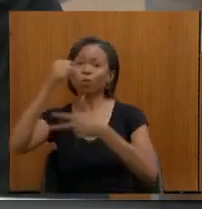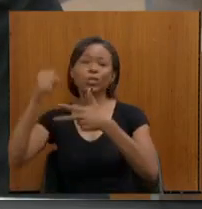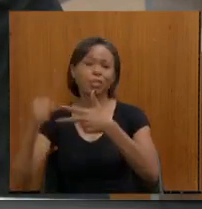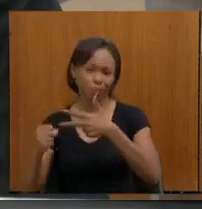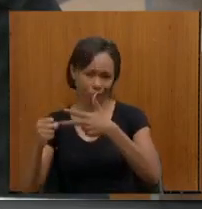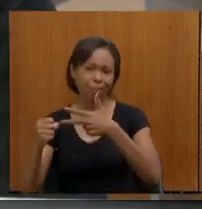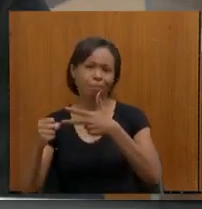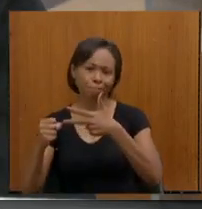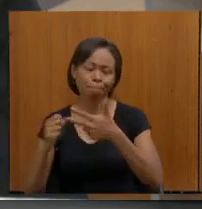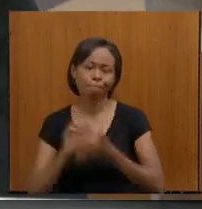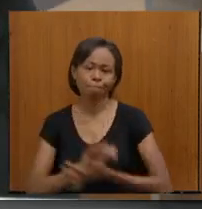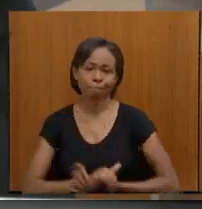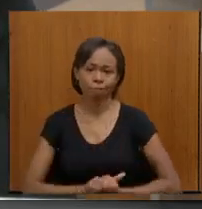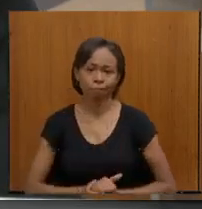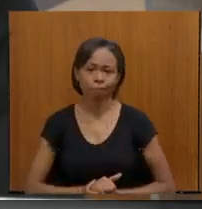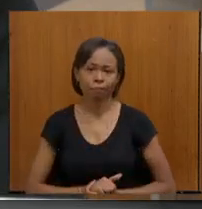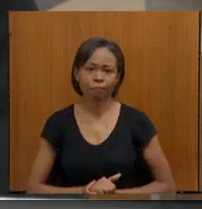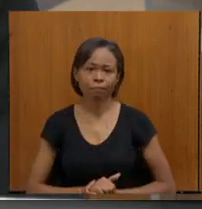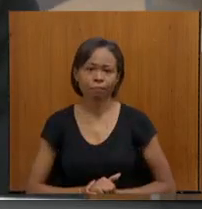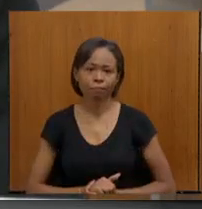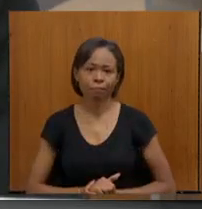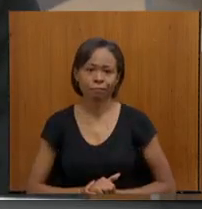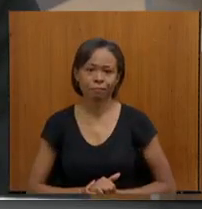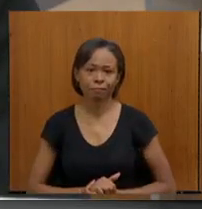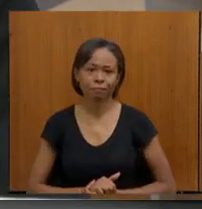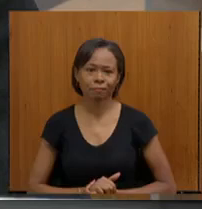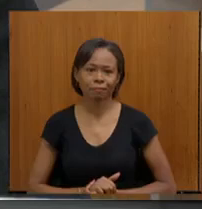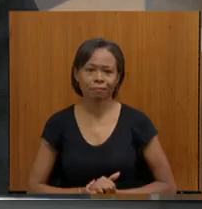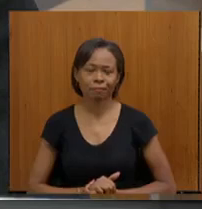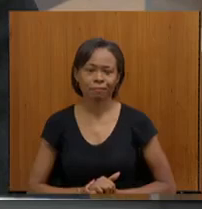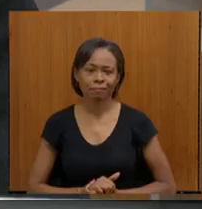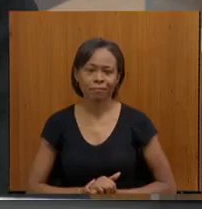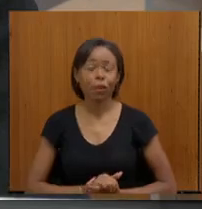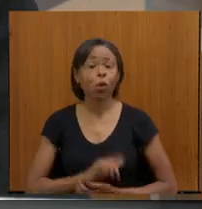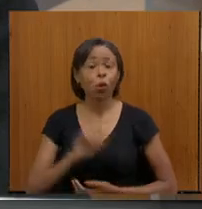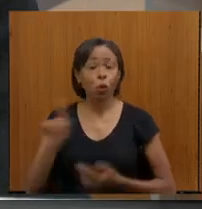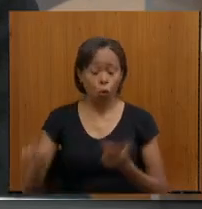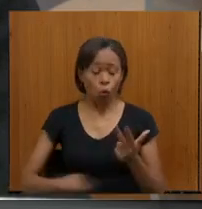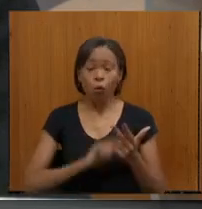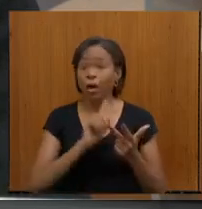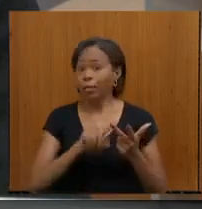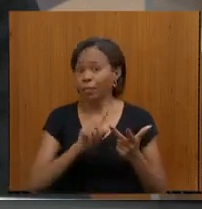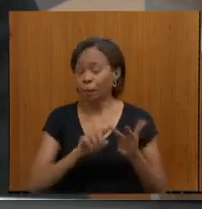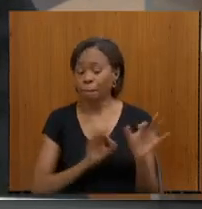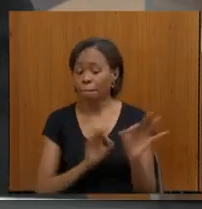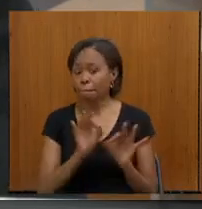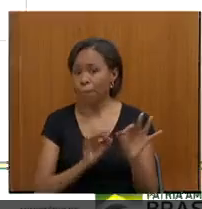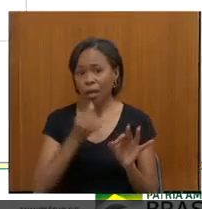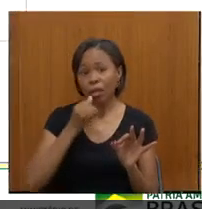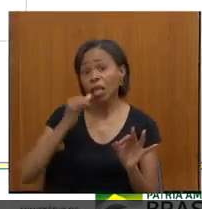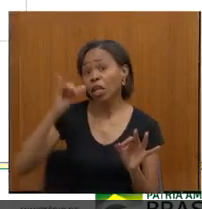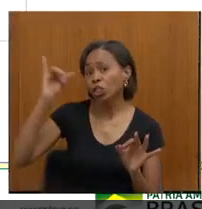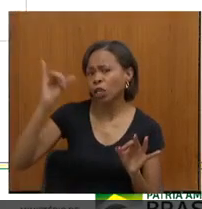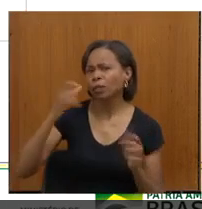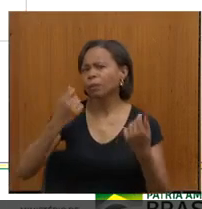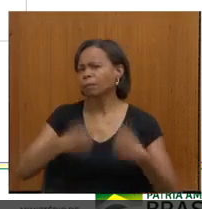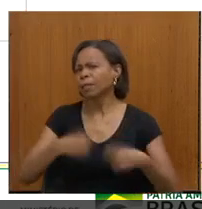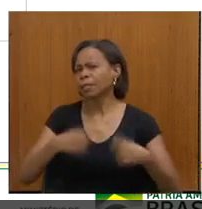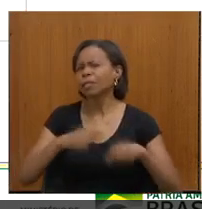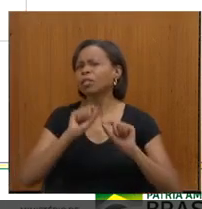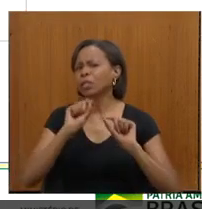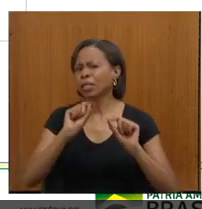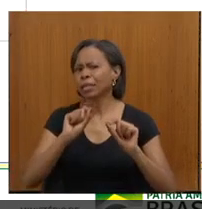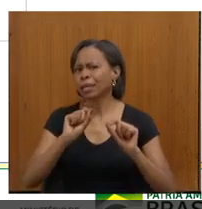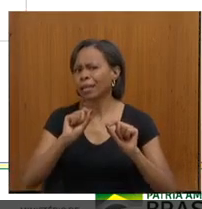estadual e municipal próximo é o terceiro eixo de planejamento energético basicamente porque nós precisamos é